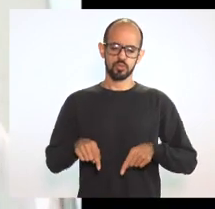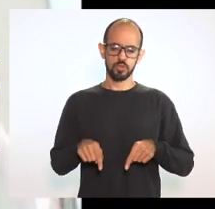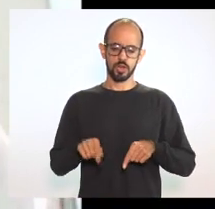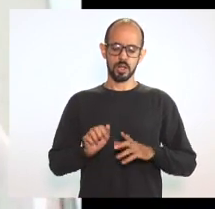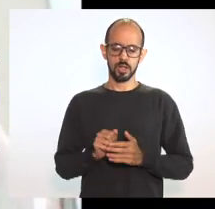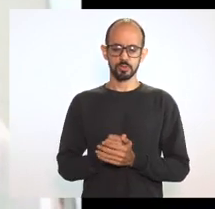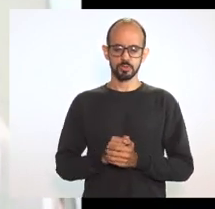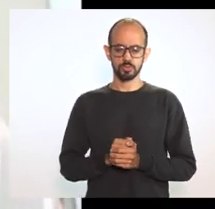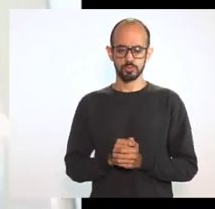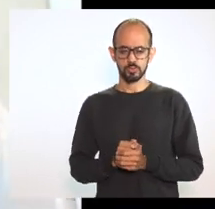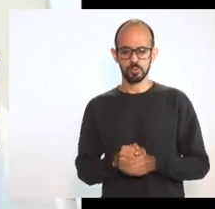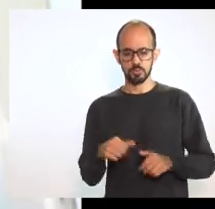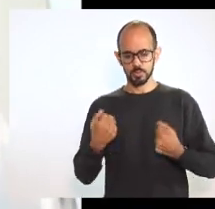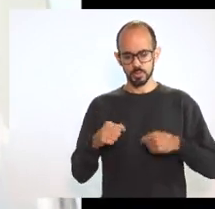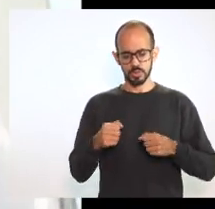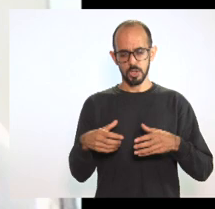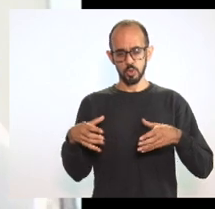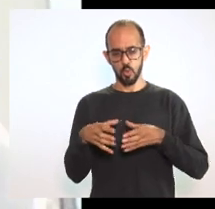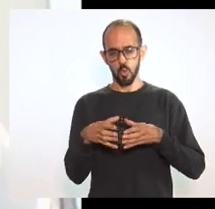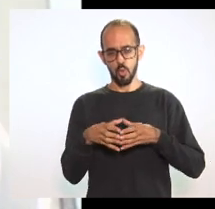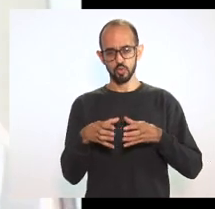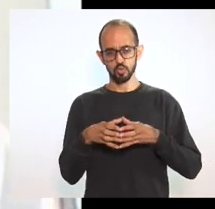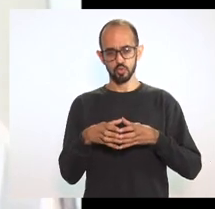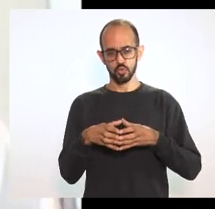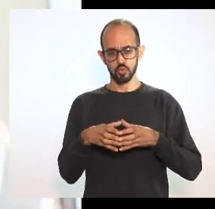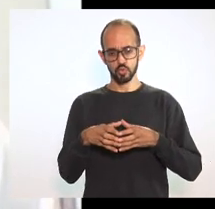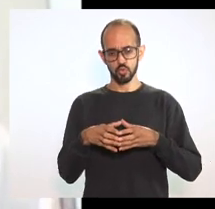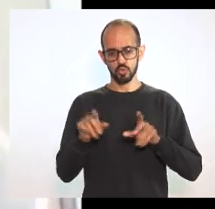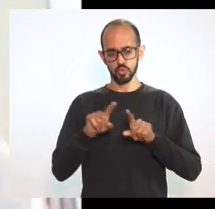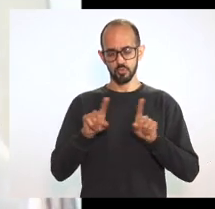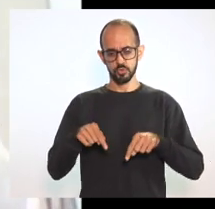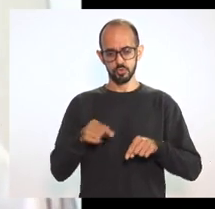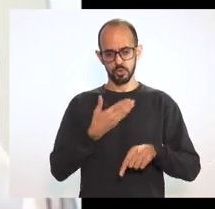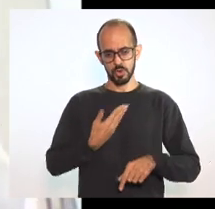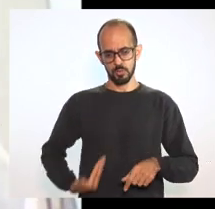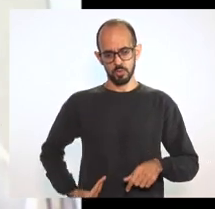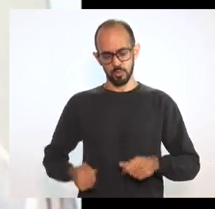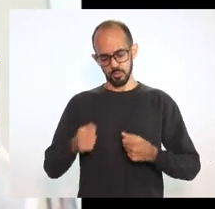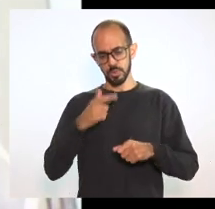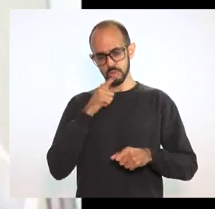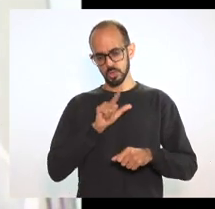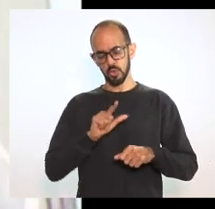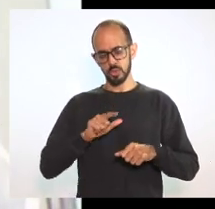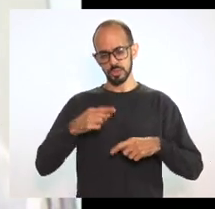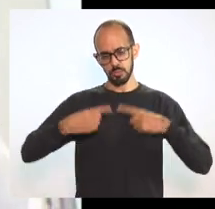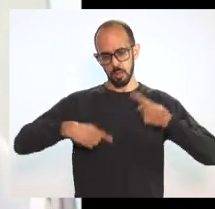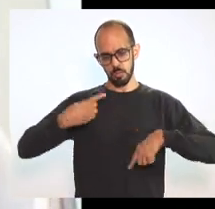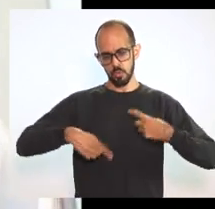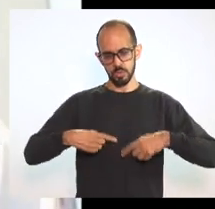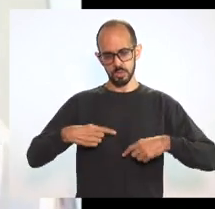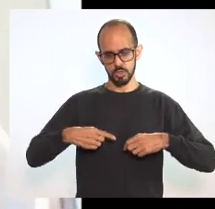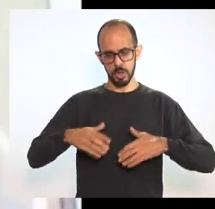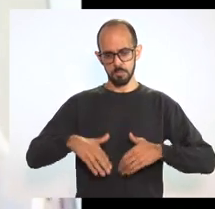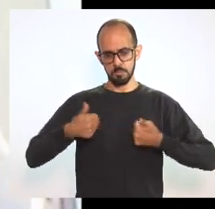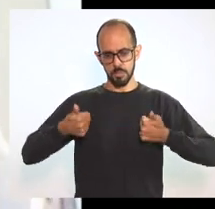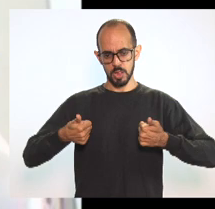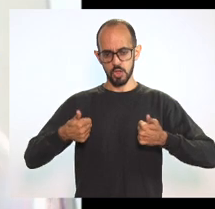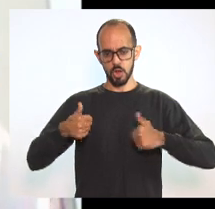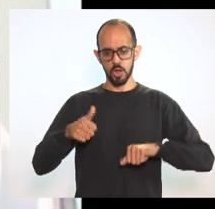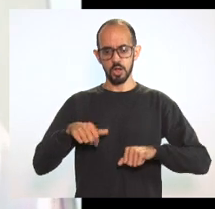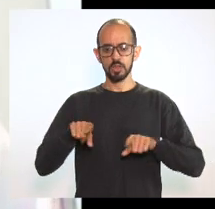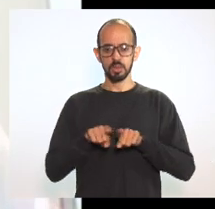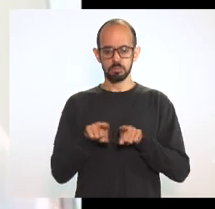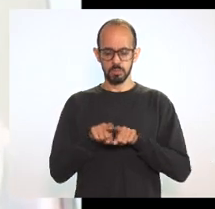dos servidores, para que você possa viabilizar uma política mais ampla, inclusive de utilização de imóveis